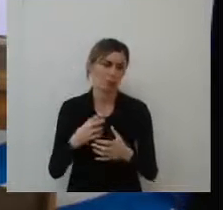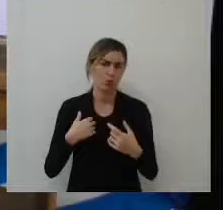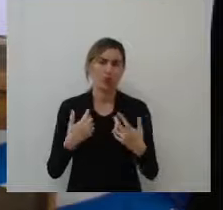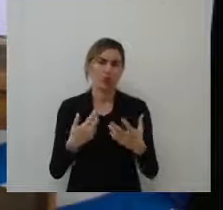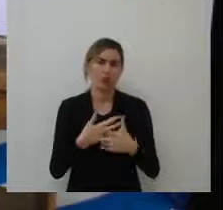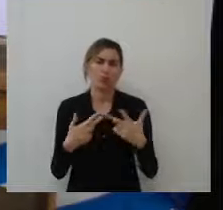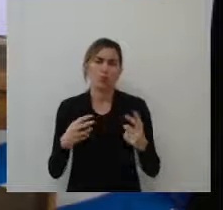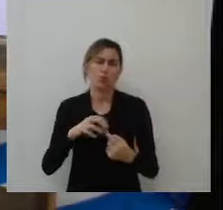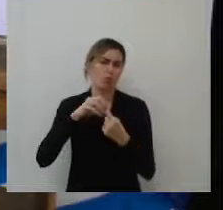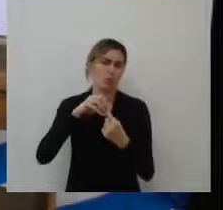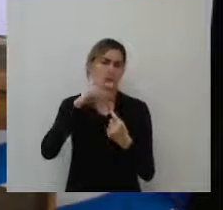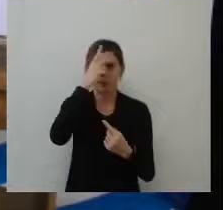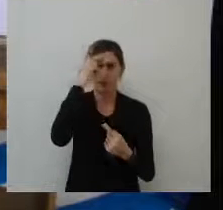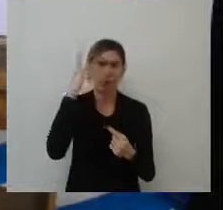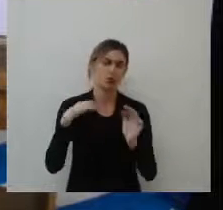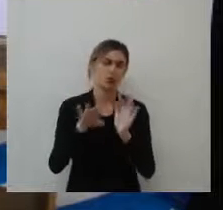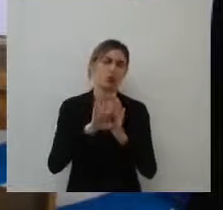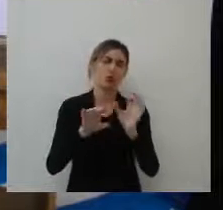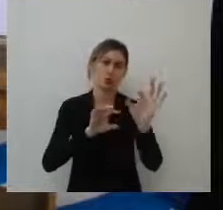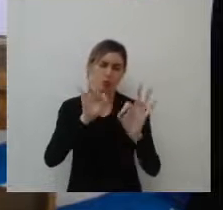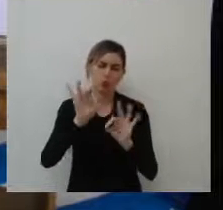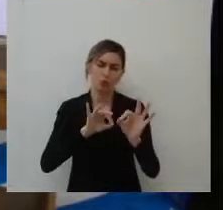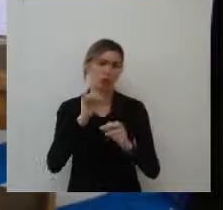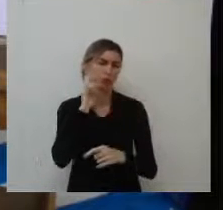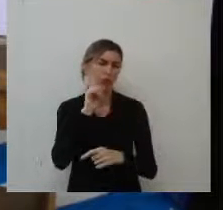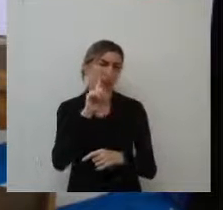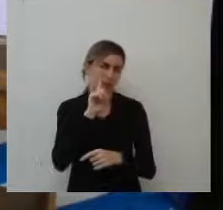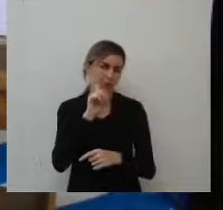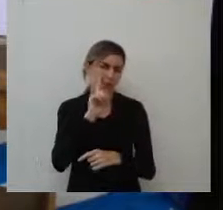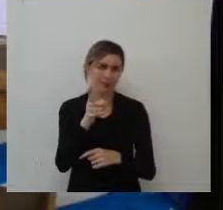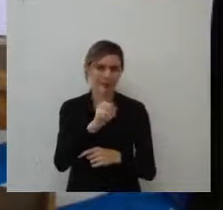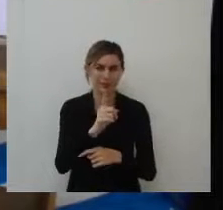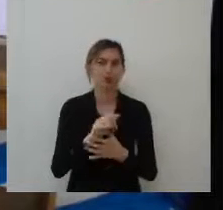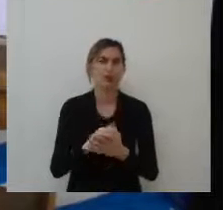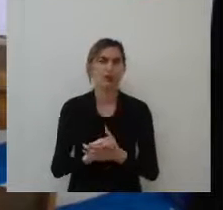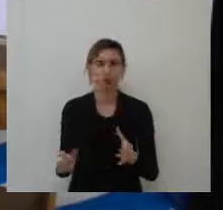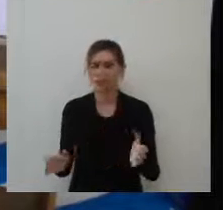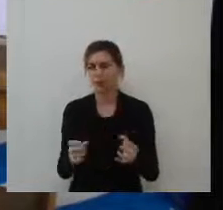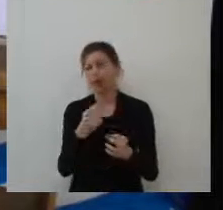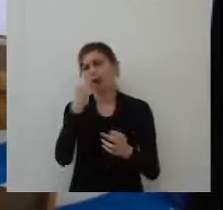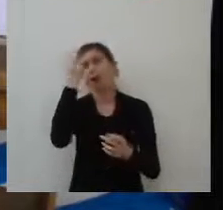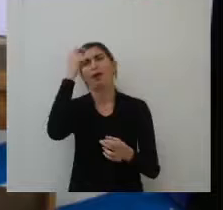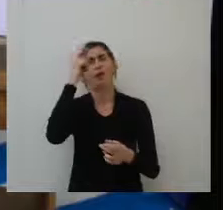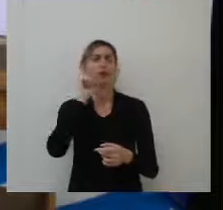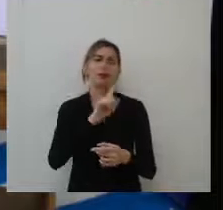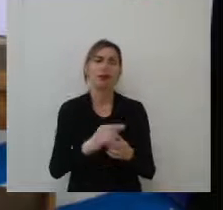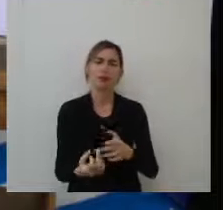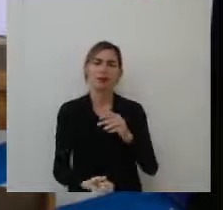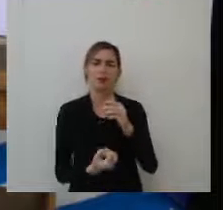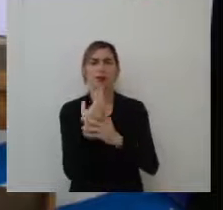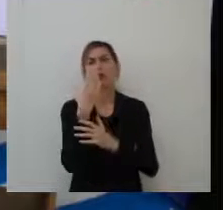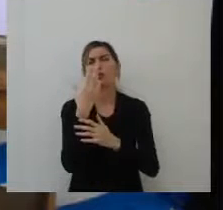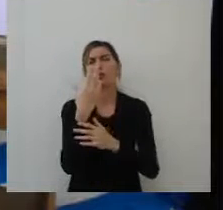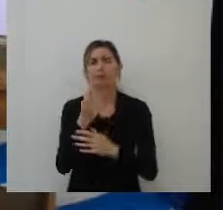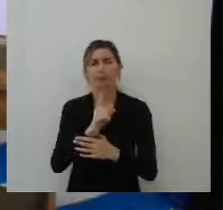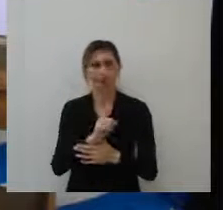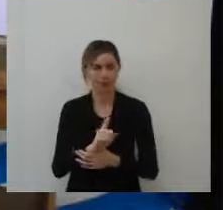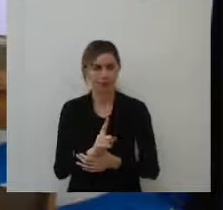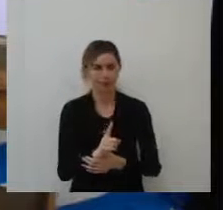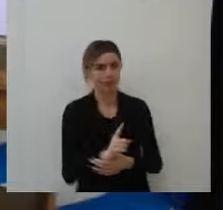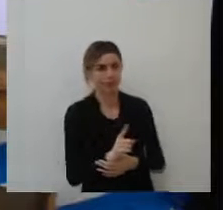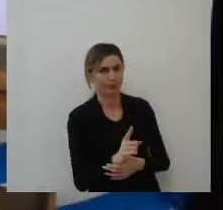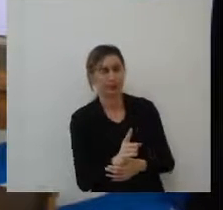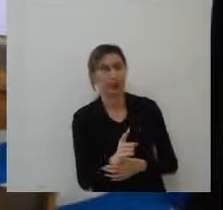não foi uma única pessoa que chegou e montou a internet, tá? Não chegou assim do nada e a internet foi montada, senão vamos